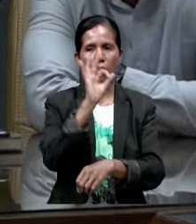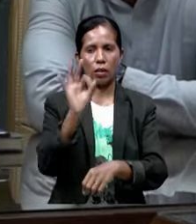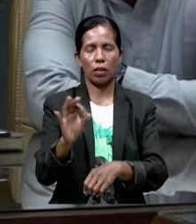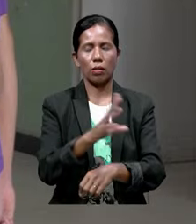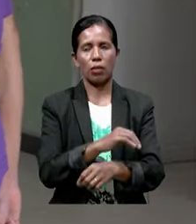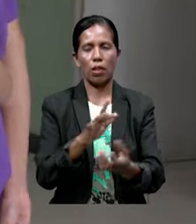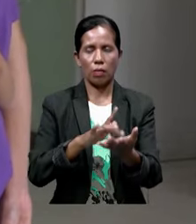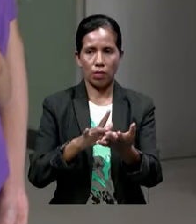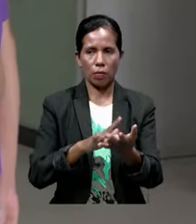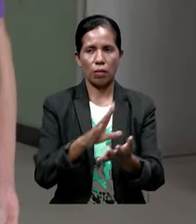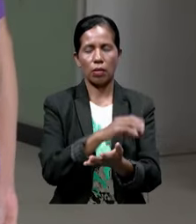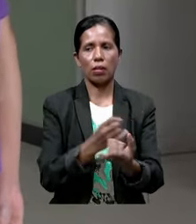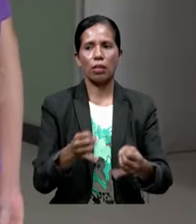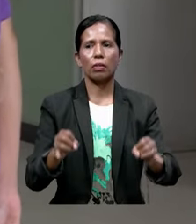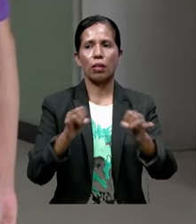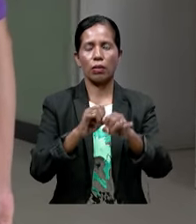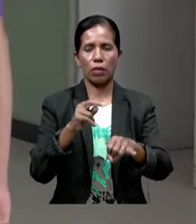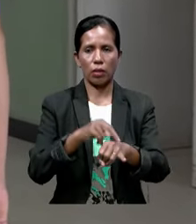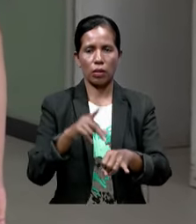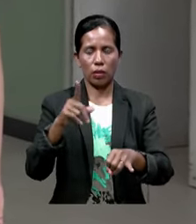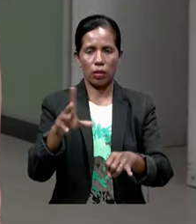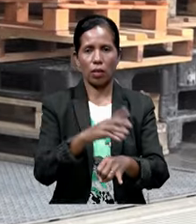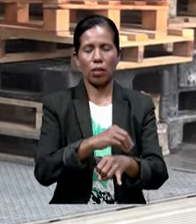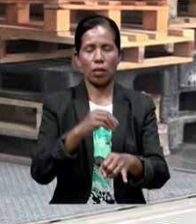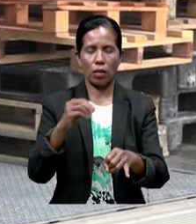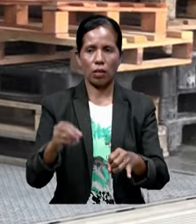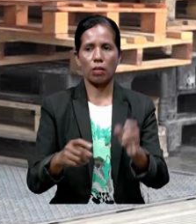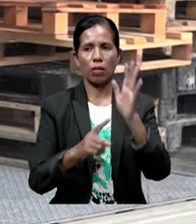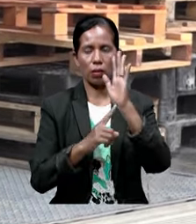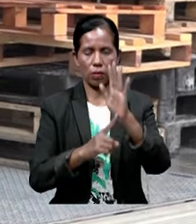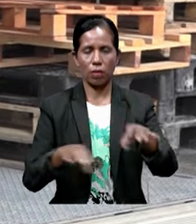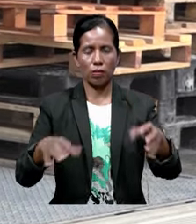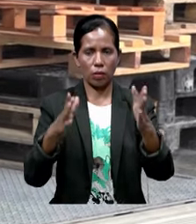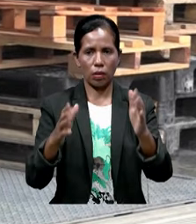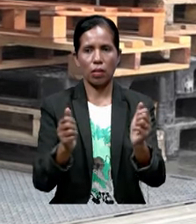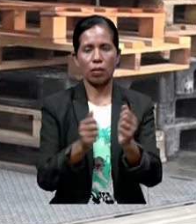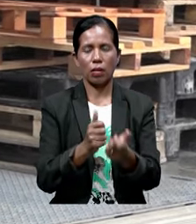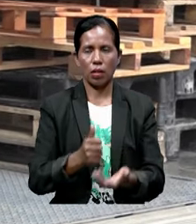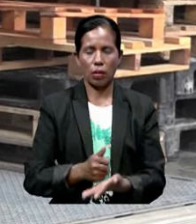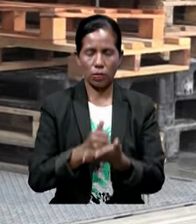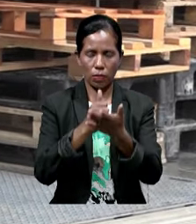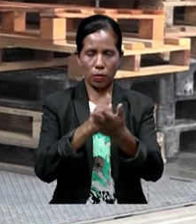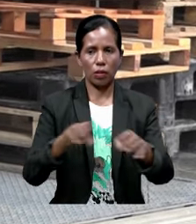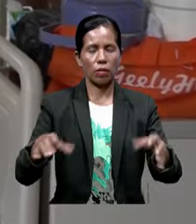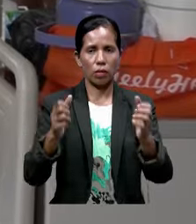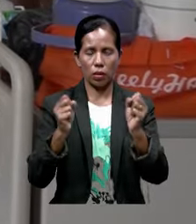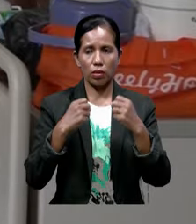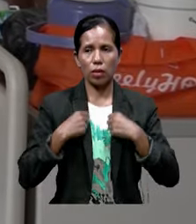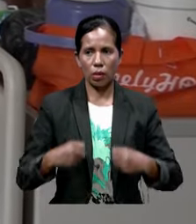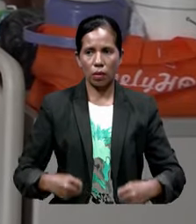estoque ai moro que Instituto Nacional Farmácia no produto médico recurso humano no mos atendimento profissional saúde nian